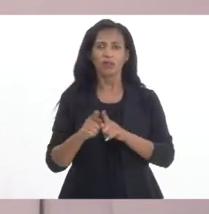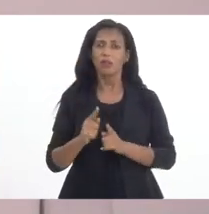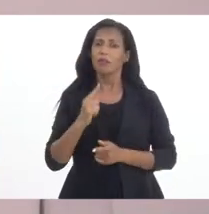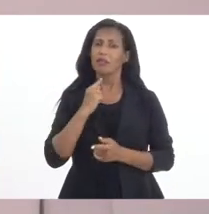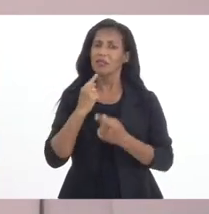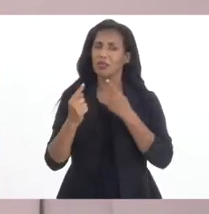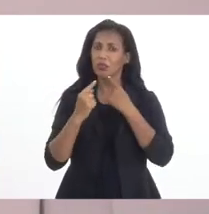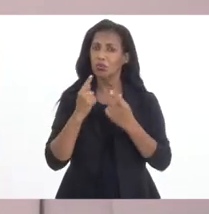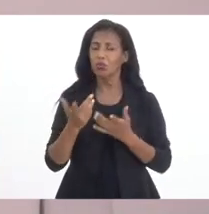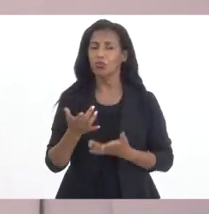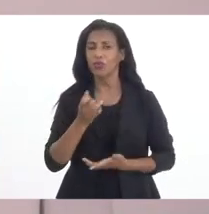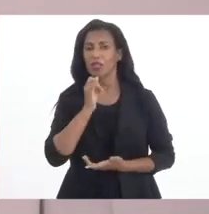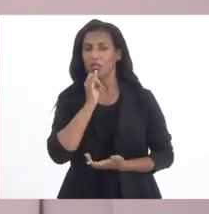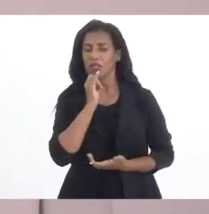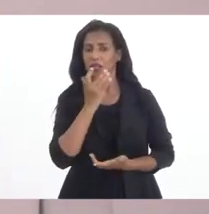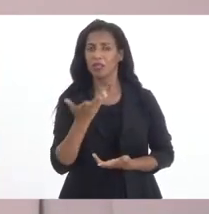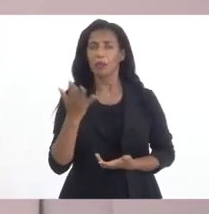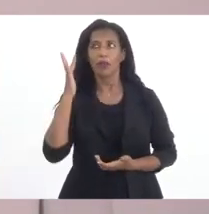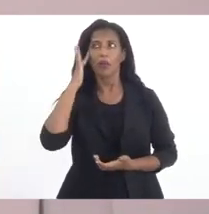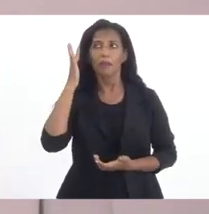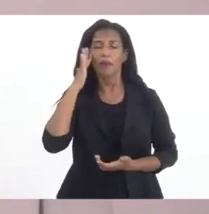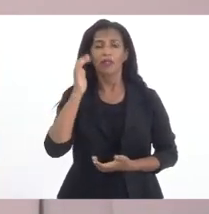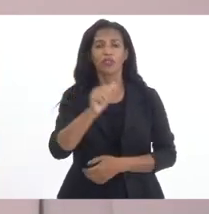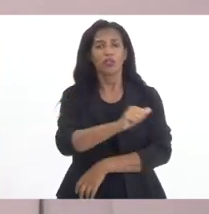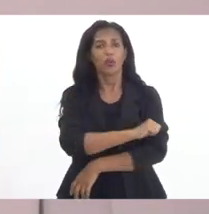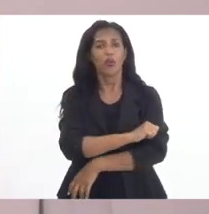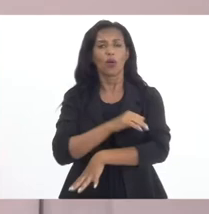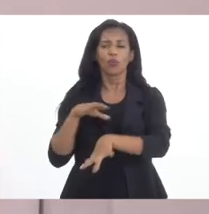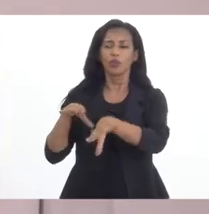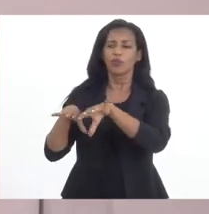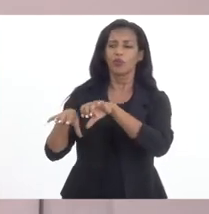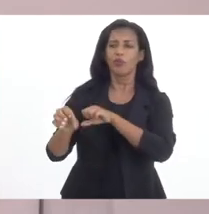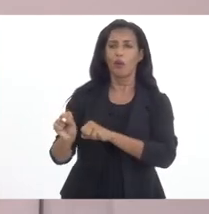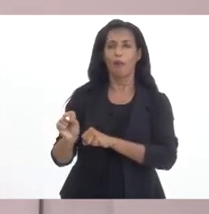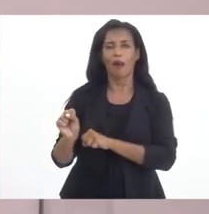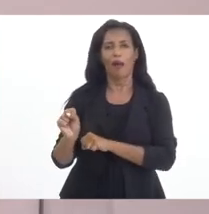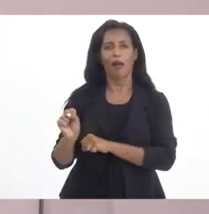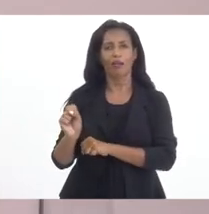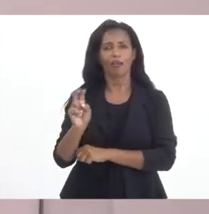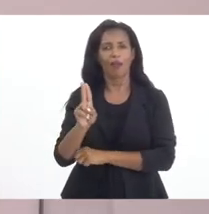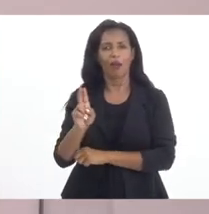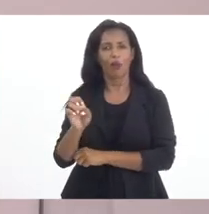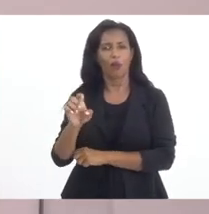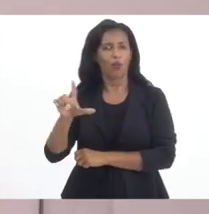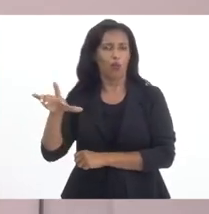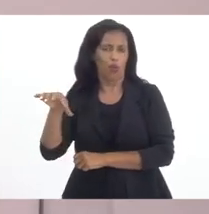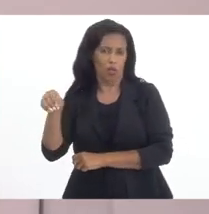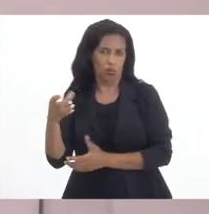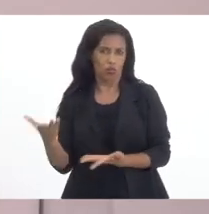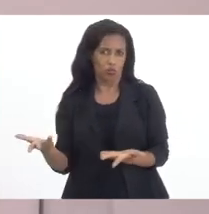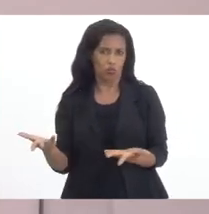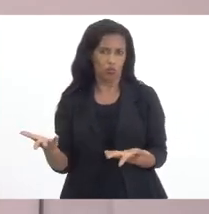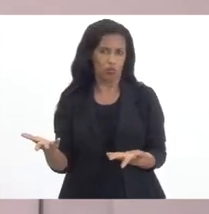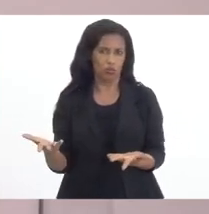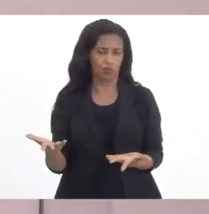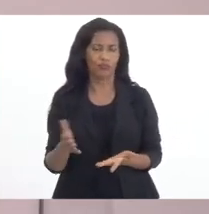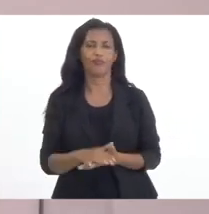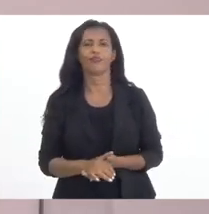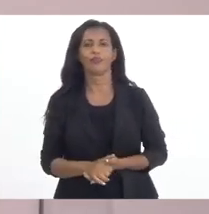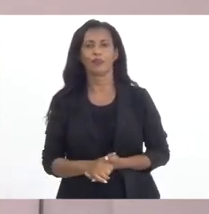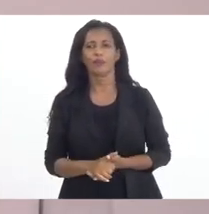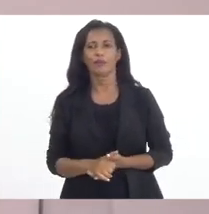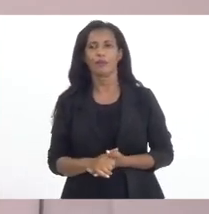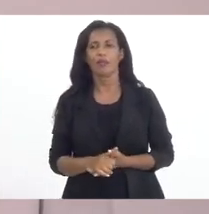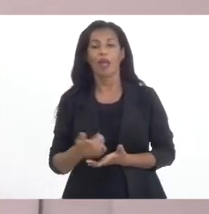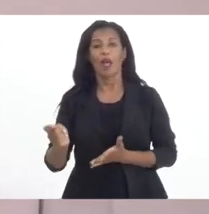dúvida, Lucinha, por exemplo, imagine um aluno se formar na UESO. E eu lutei muito para a UESO acontecer, a UENF acontecer,